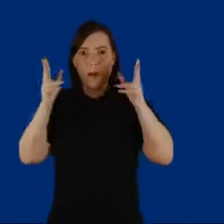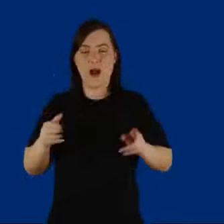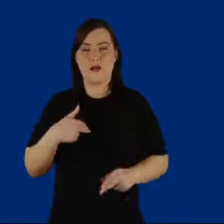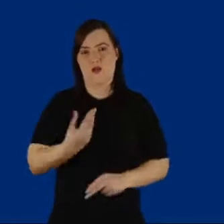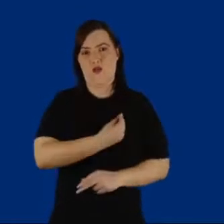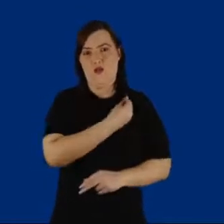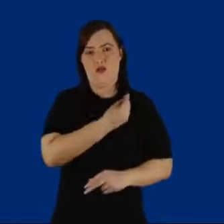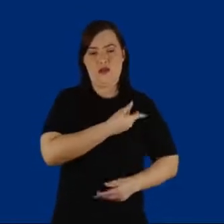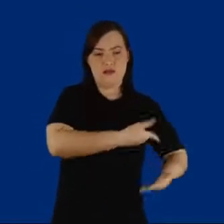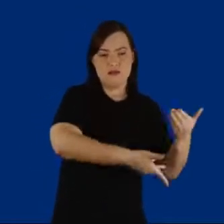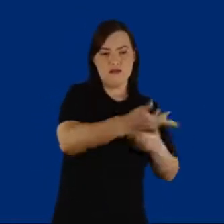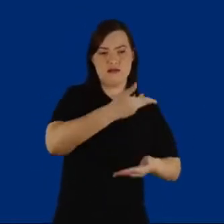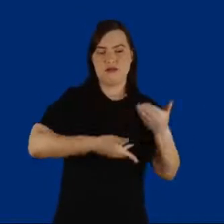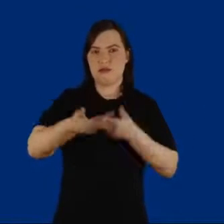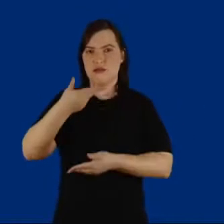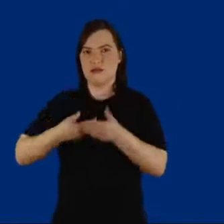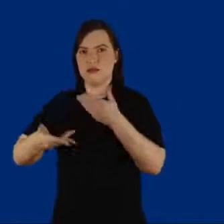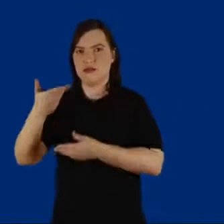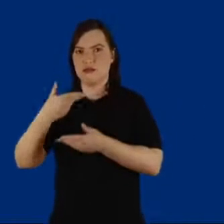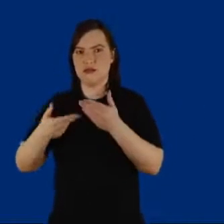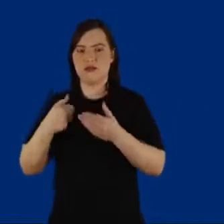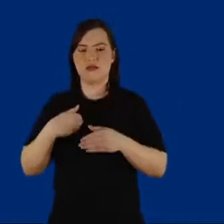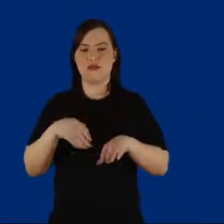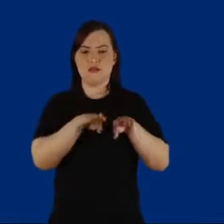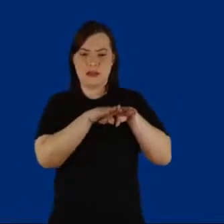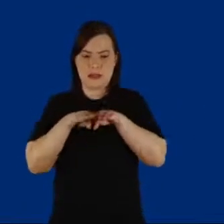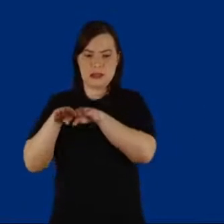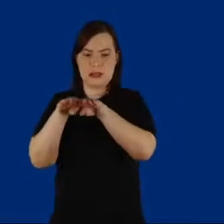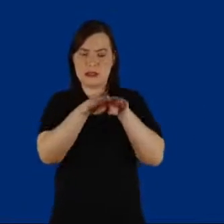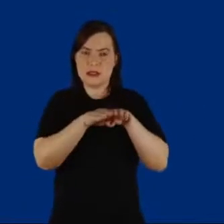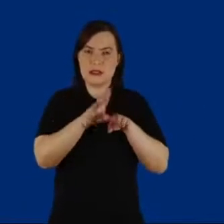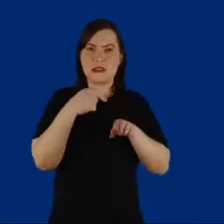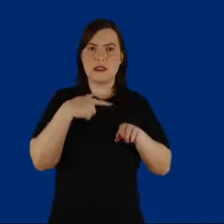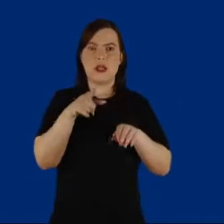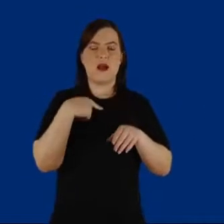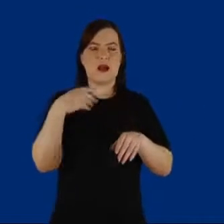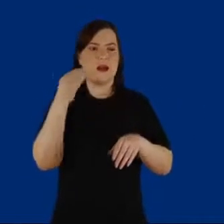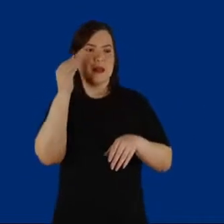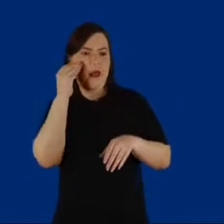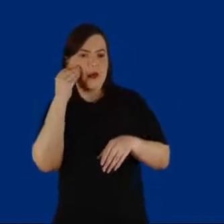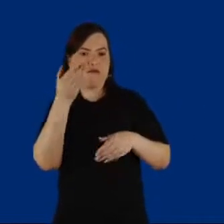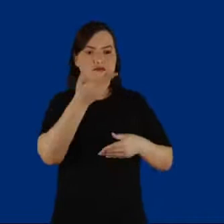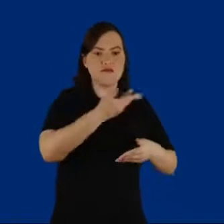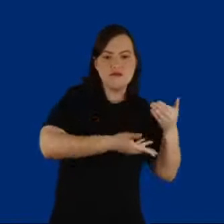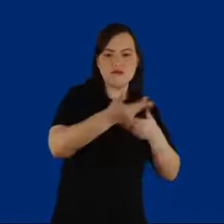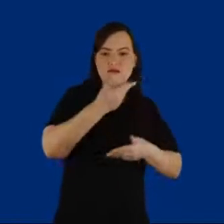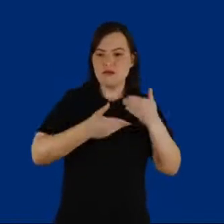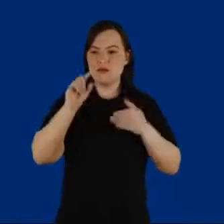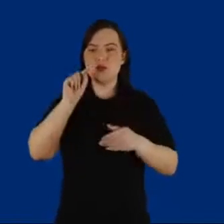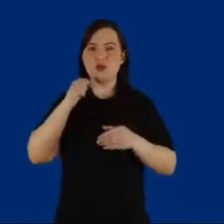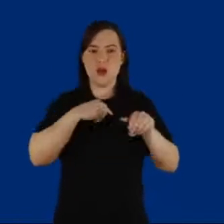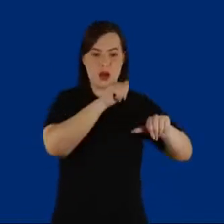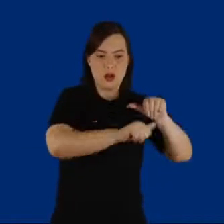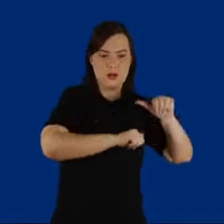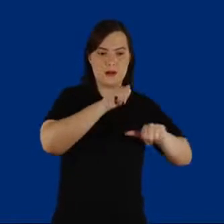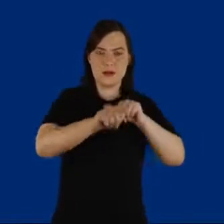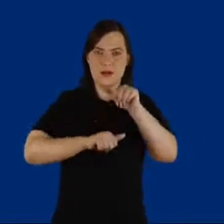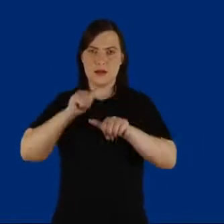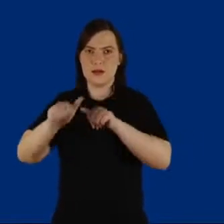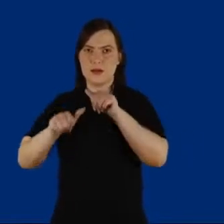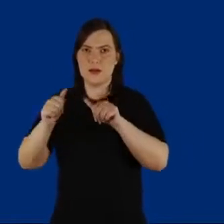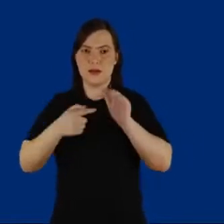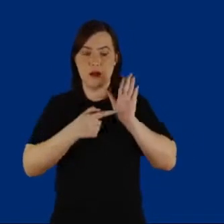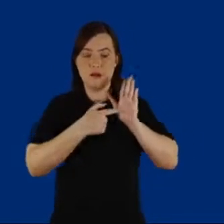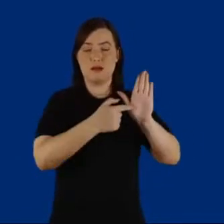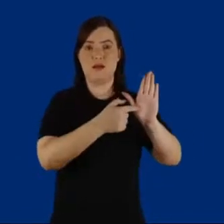é interativa, é paradóxica, é uma improvisação, é transformativa, é